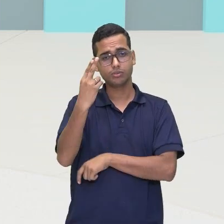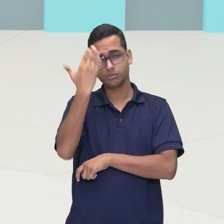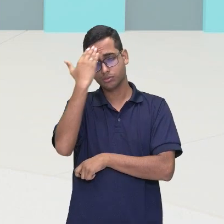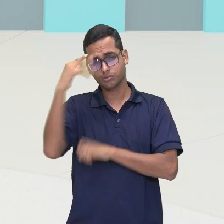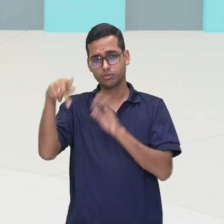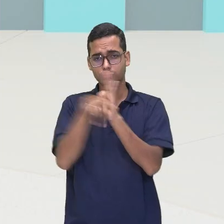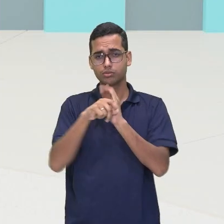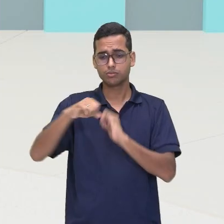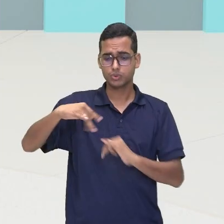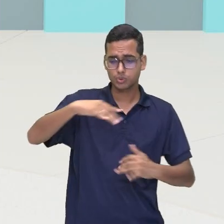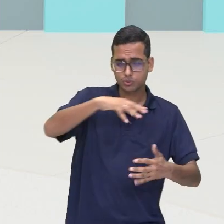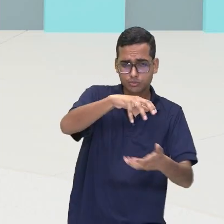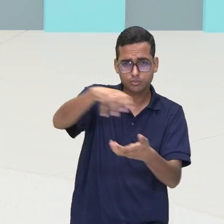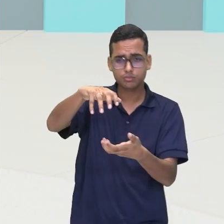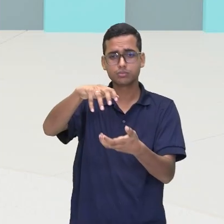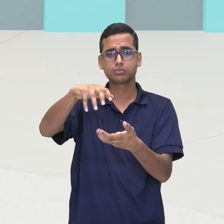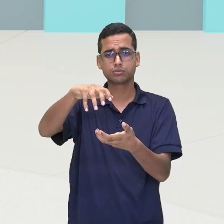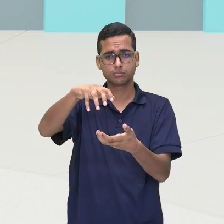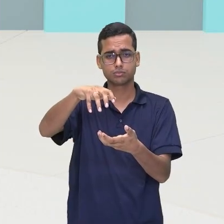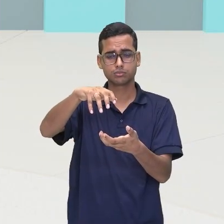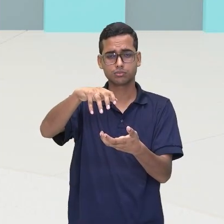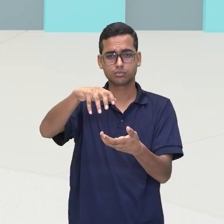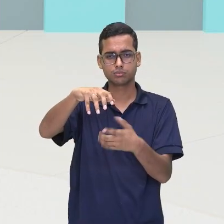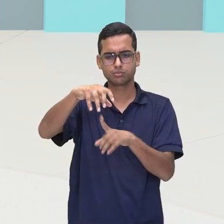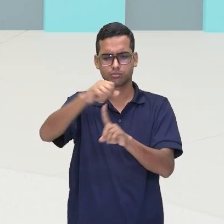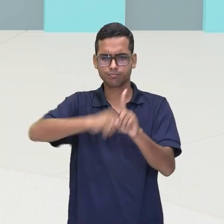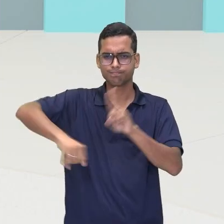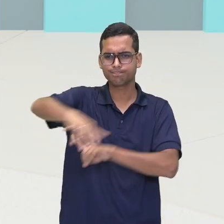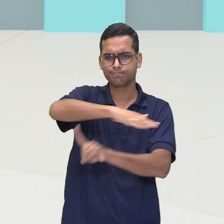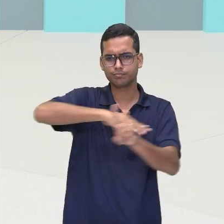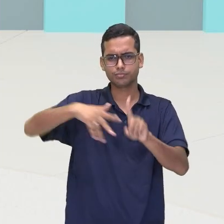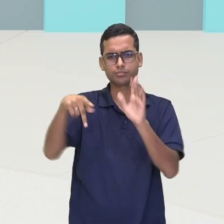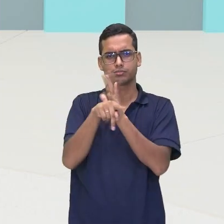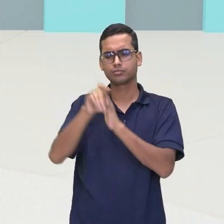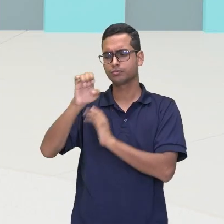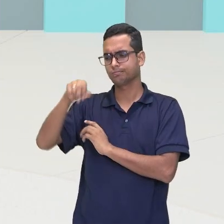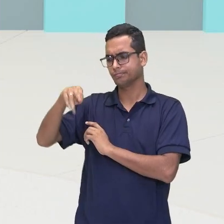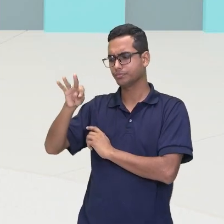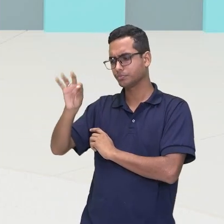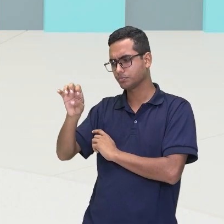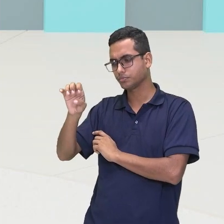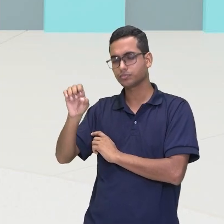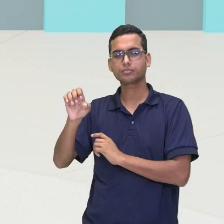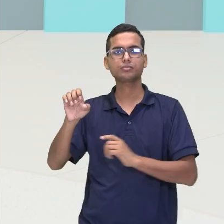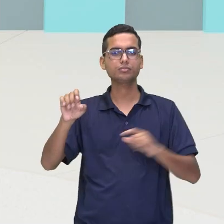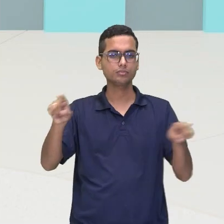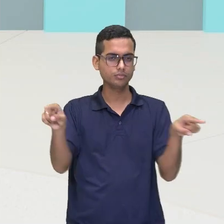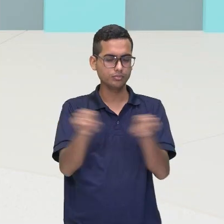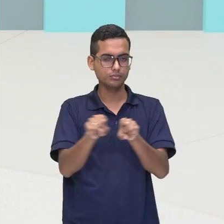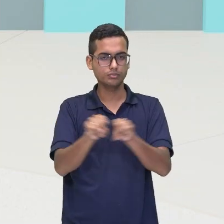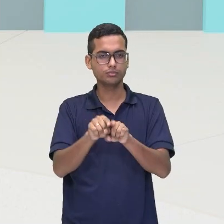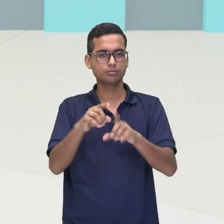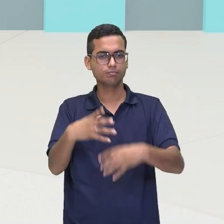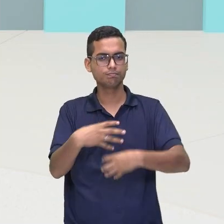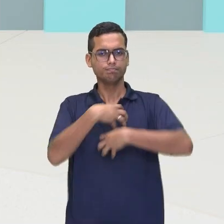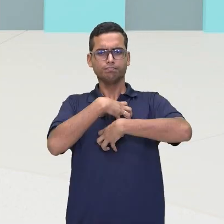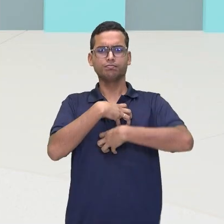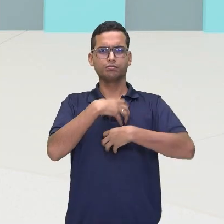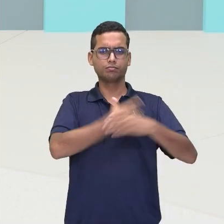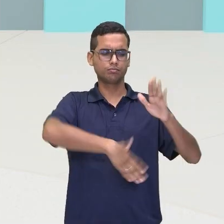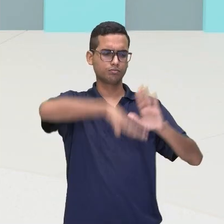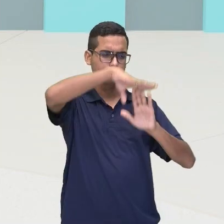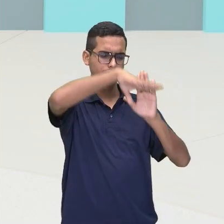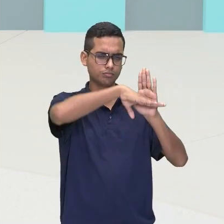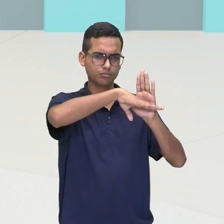redor. Então, não se busca só o ente, mas a essência. Não apenas seguir